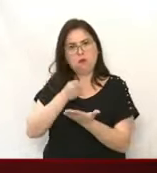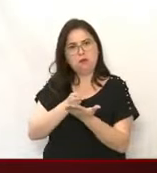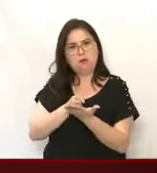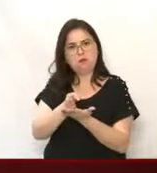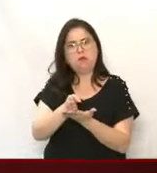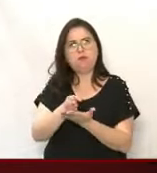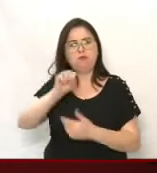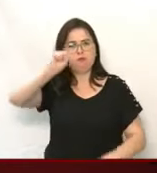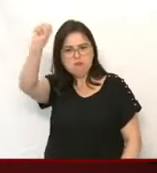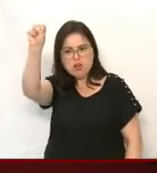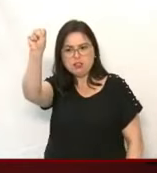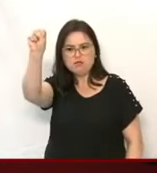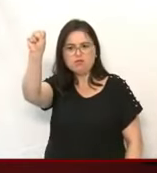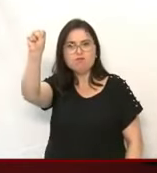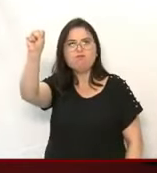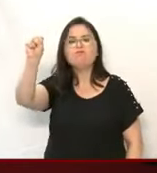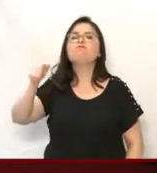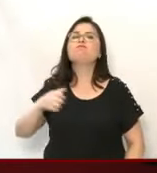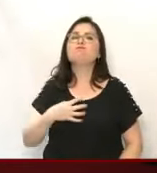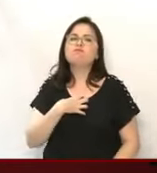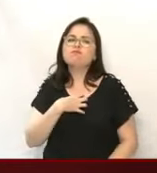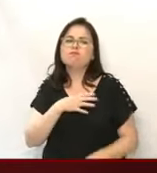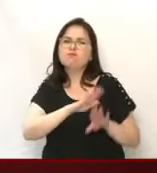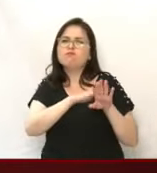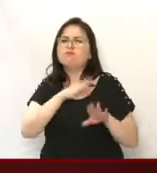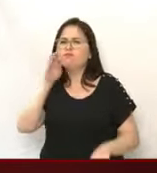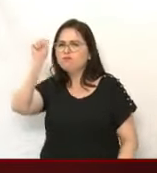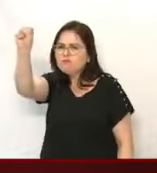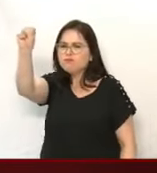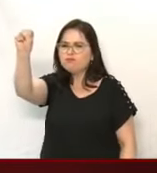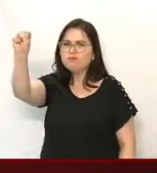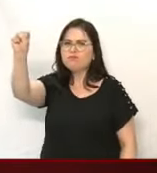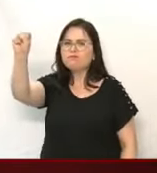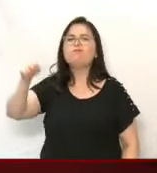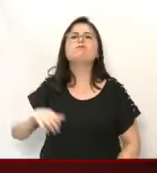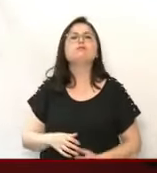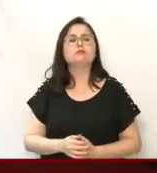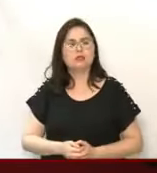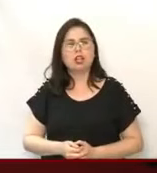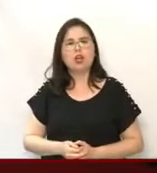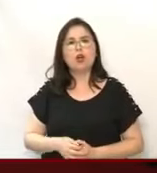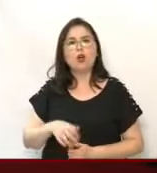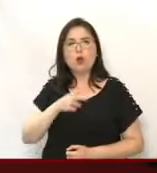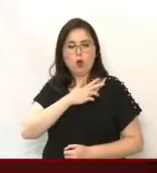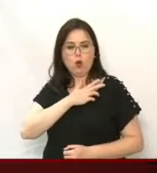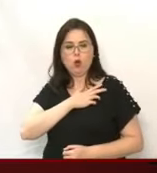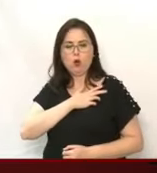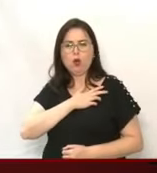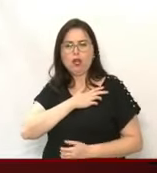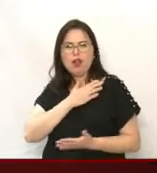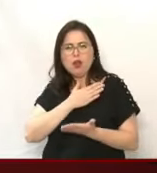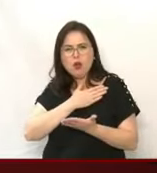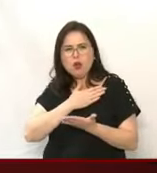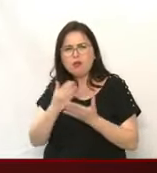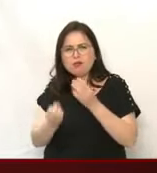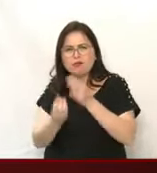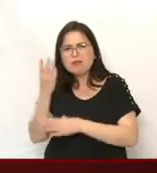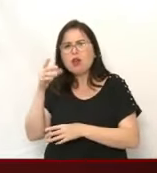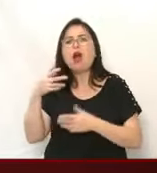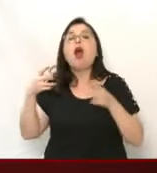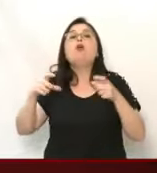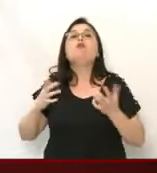Comemoramos sua libertação aqui mesmo, no local de onde você saiu, Lula. Saiu nos braços do povo, para